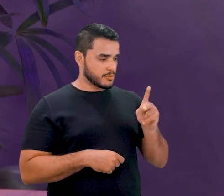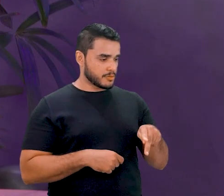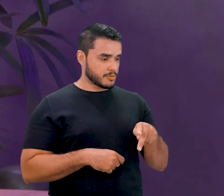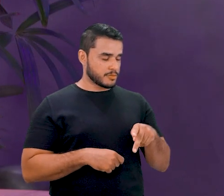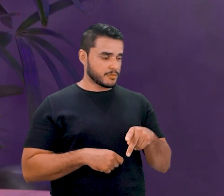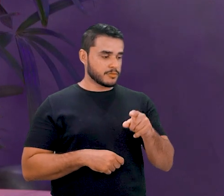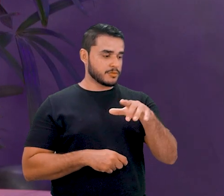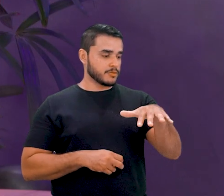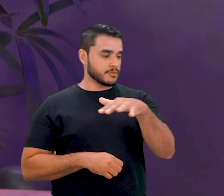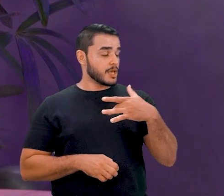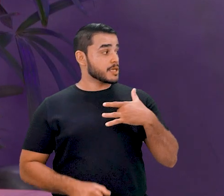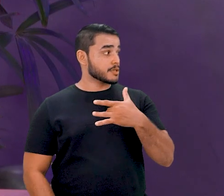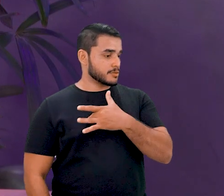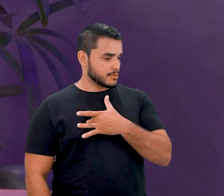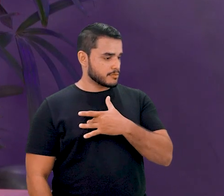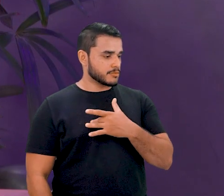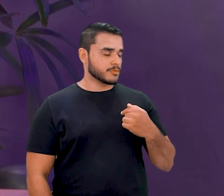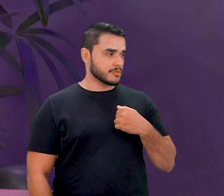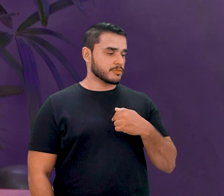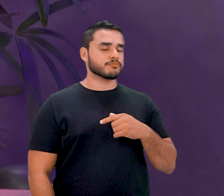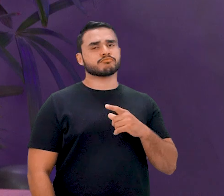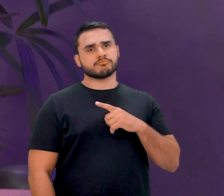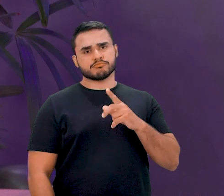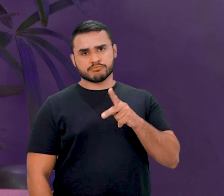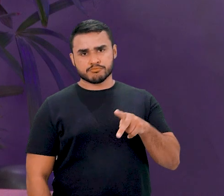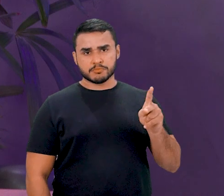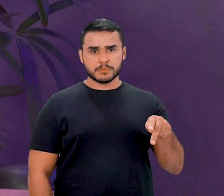pessoas na área da saúde, então eu tenho alunos